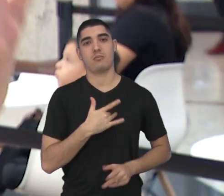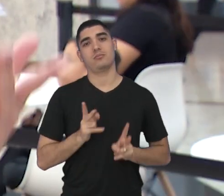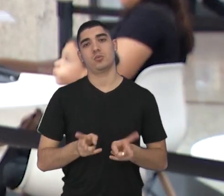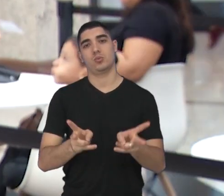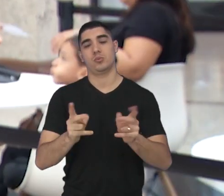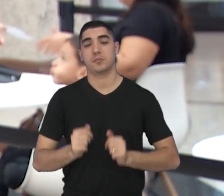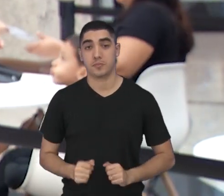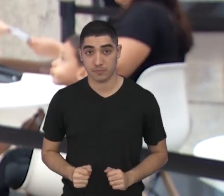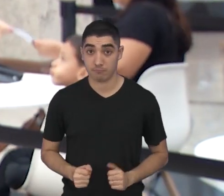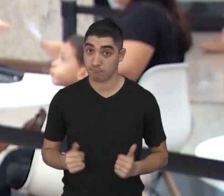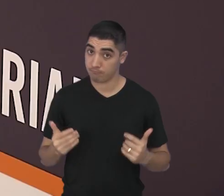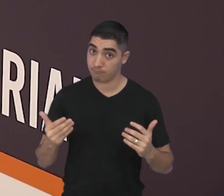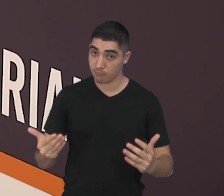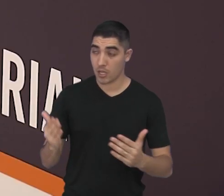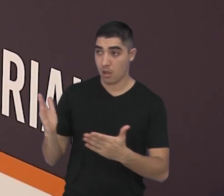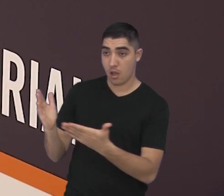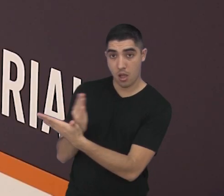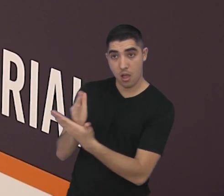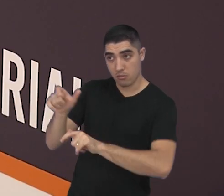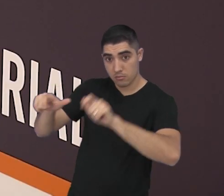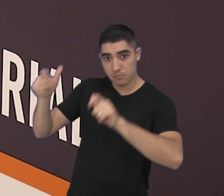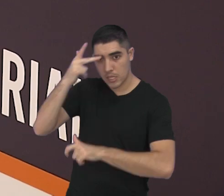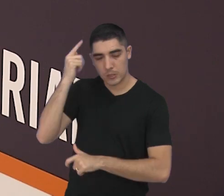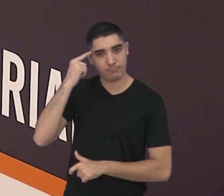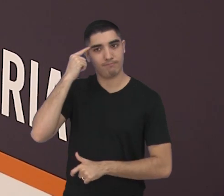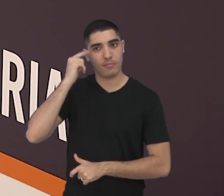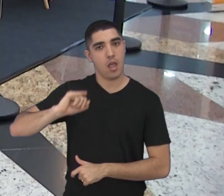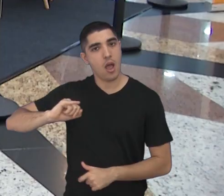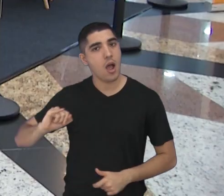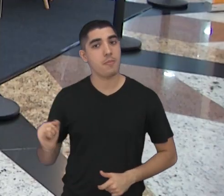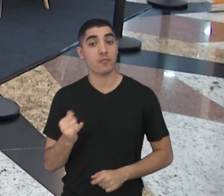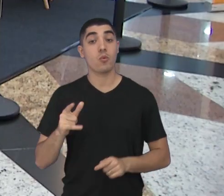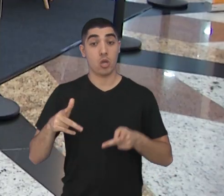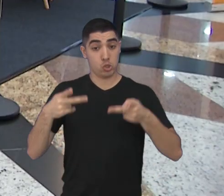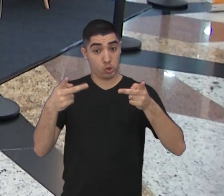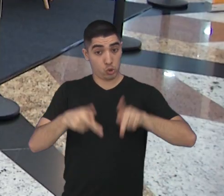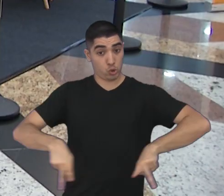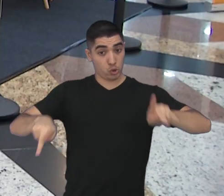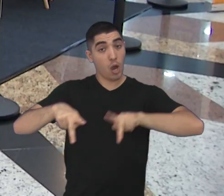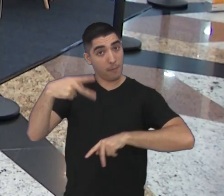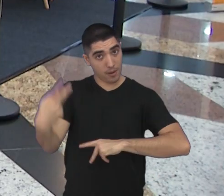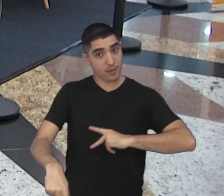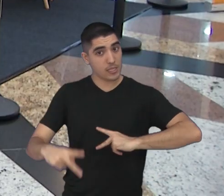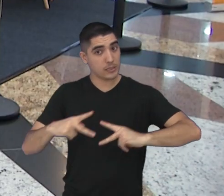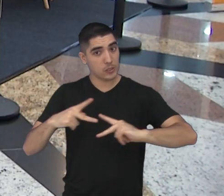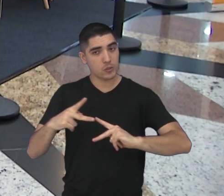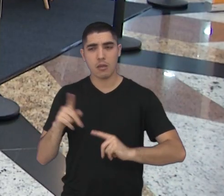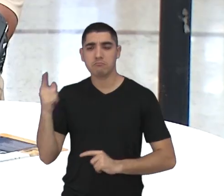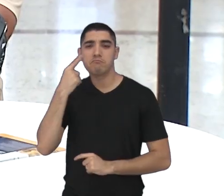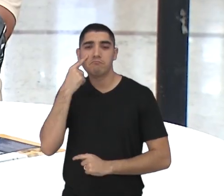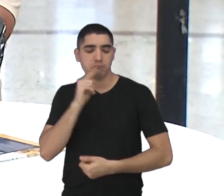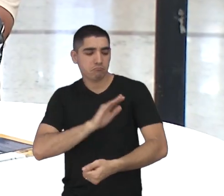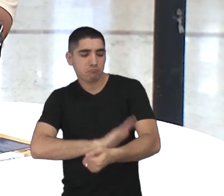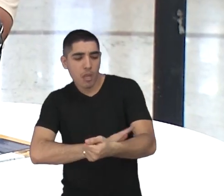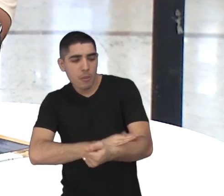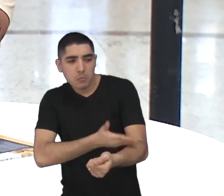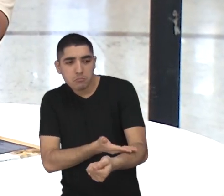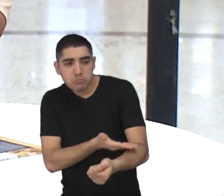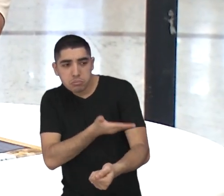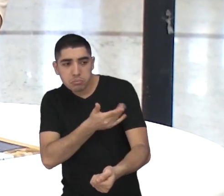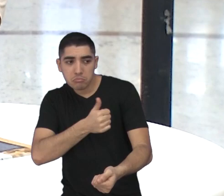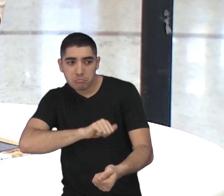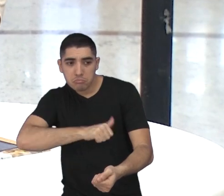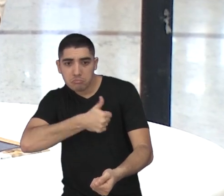vida futura saudável. Por isso, algumas pessoas aproveitaram essa ação em um shopping da cidade para aferir